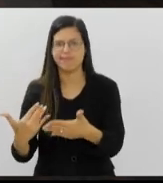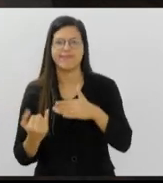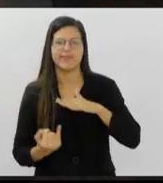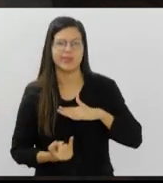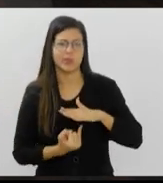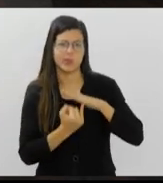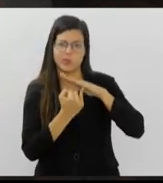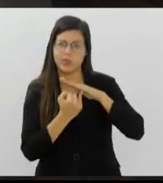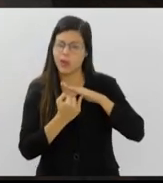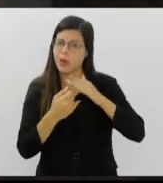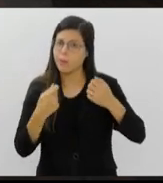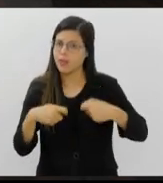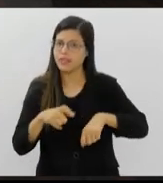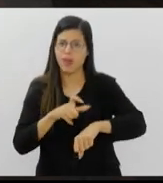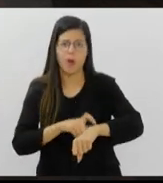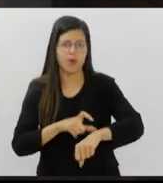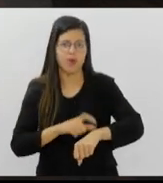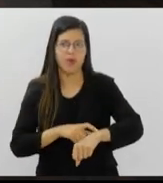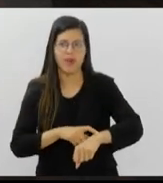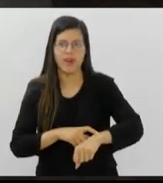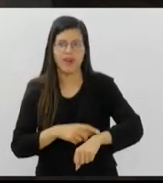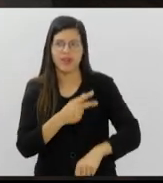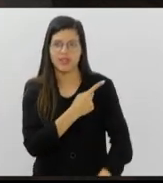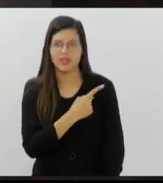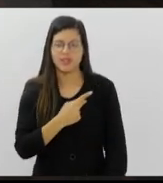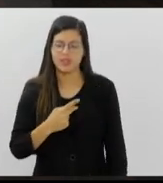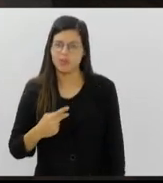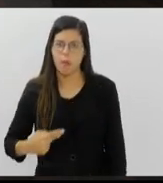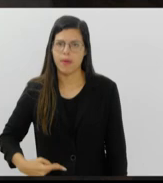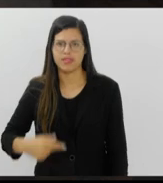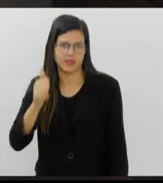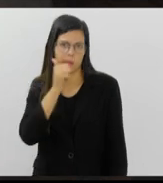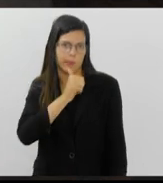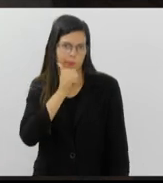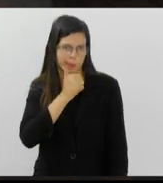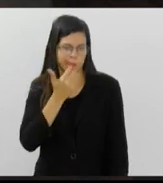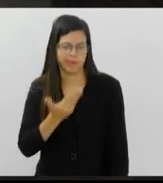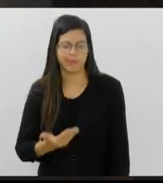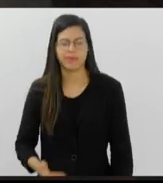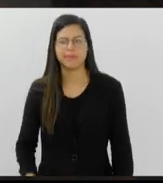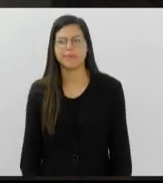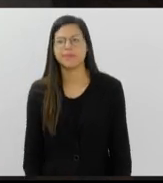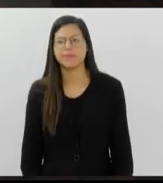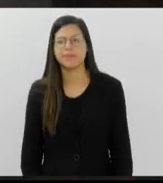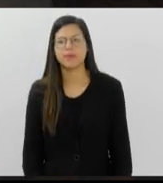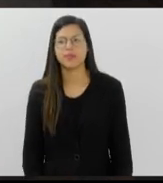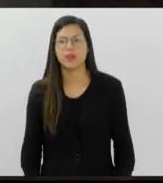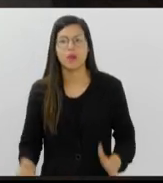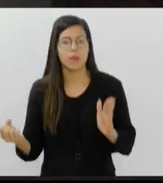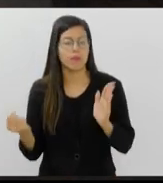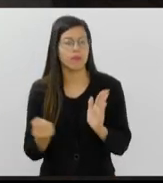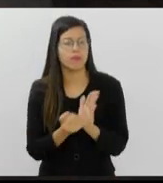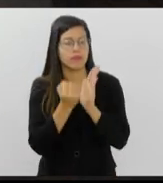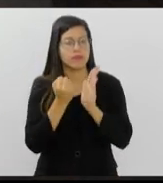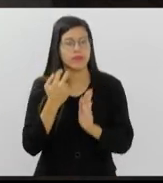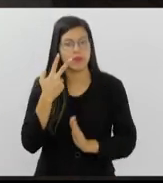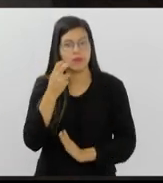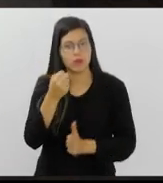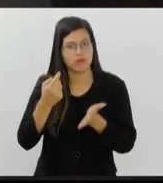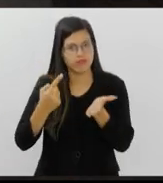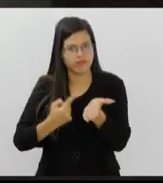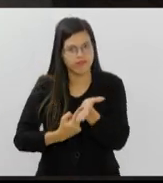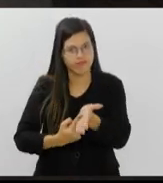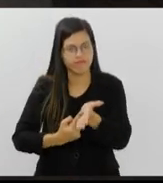que já passou da hora de fazer essa entrega para toda a sociedade. Esse é um marco que reforça ainda mais o seu